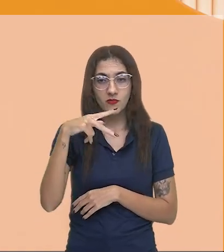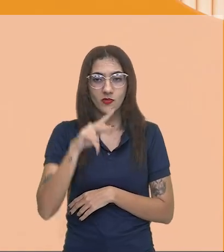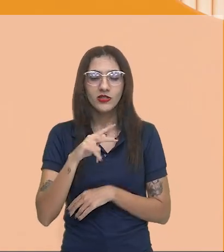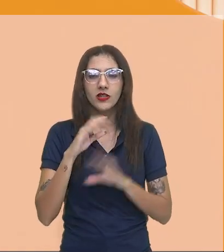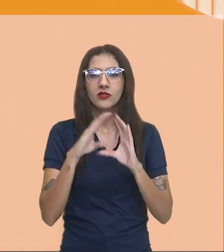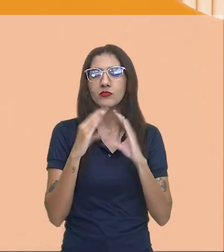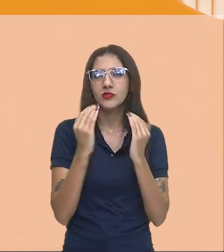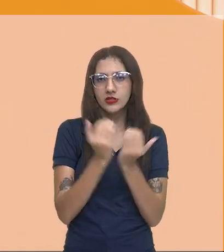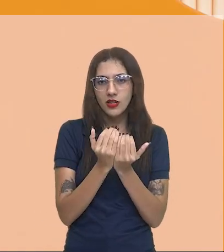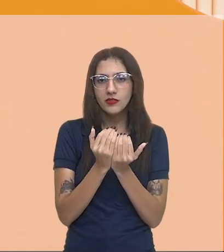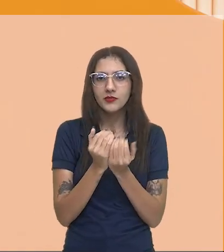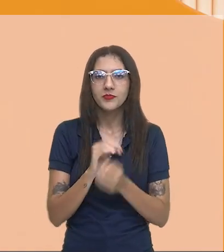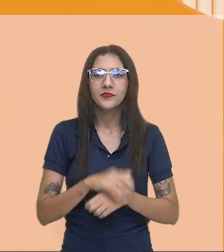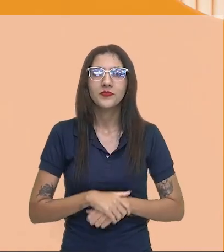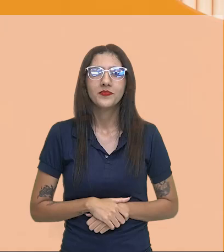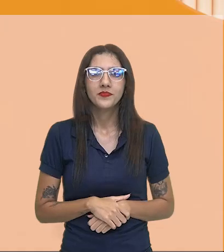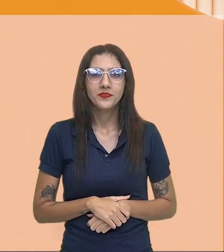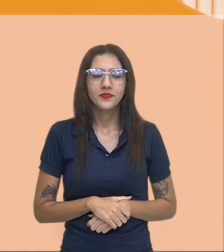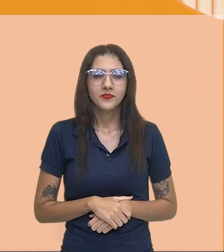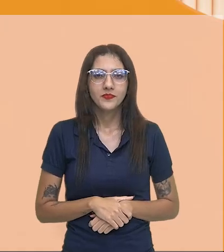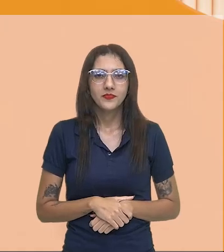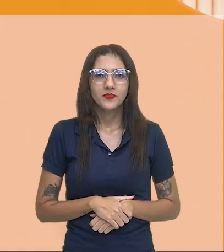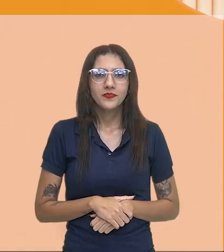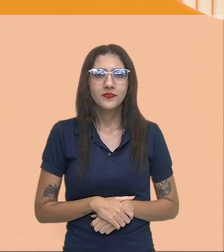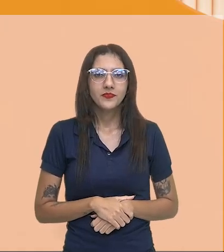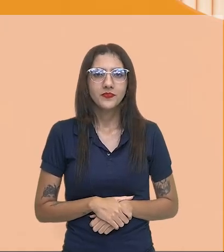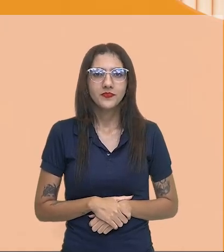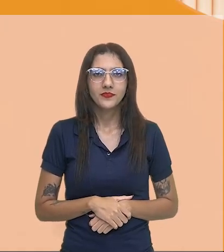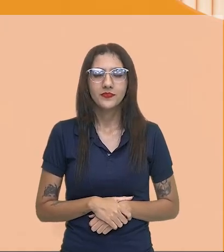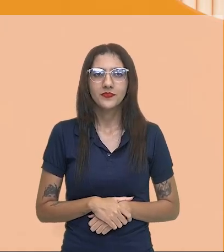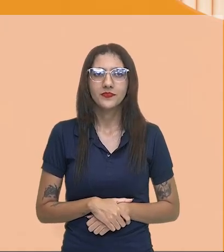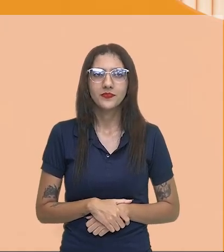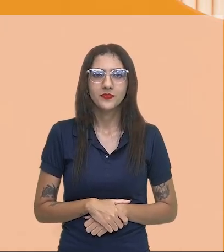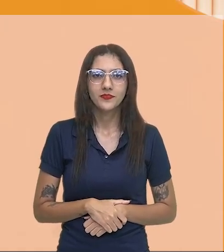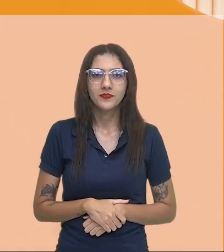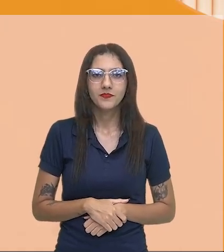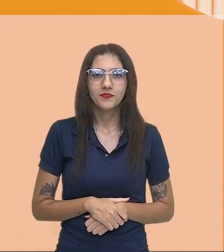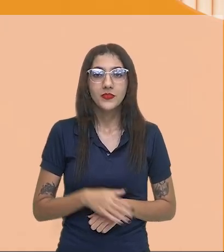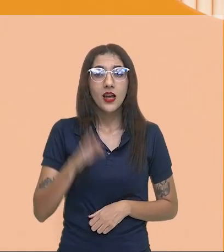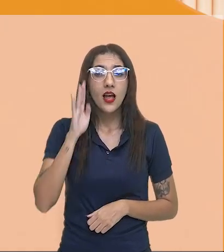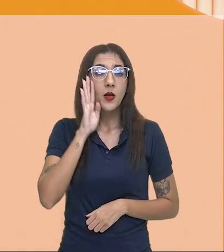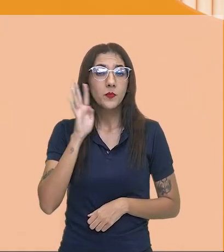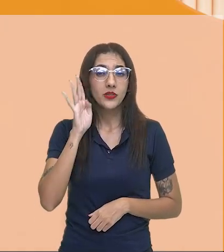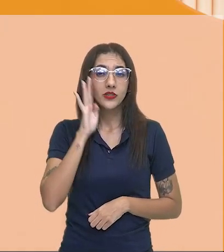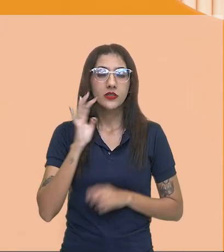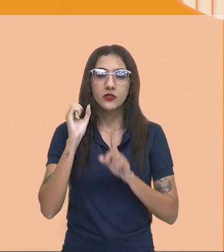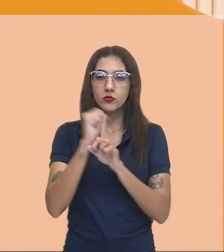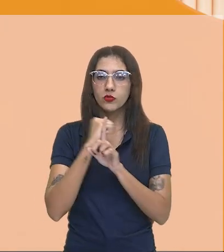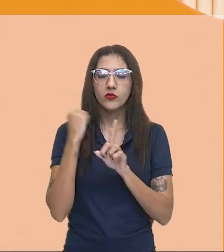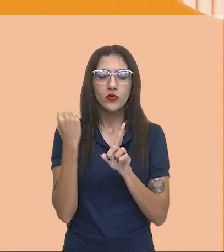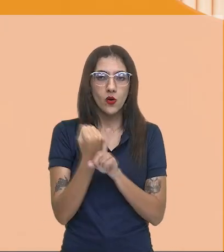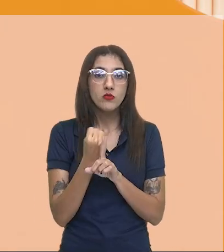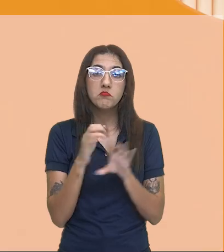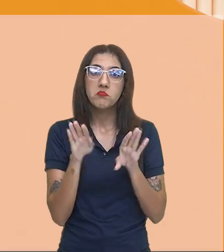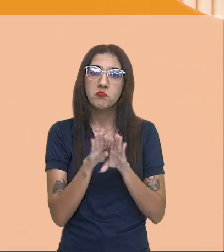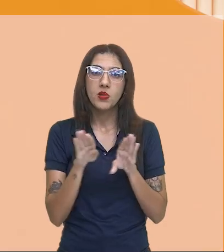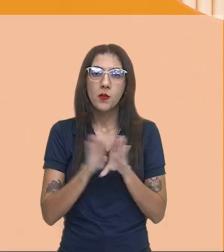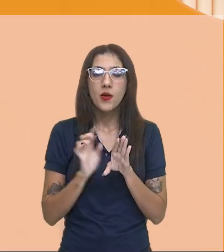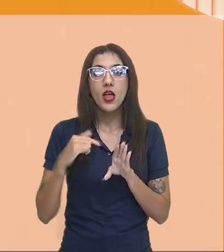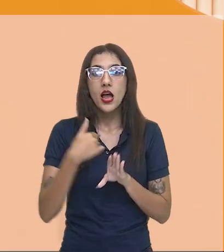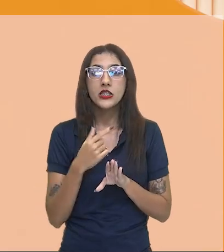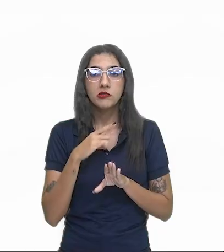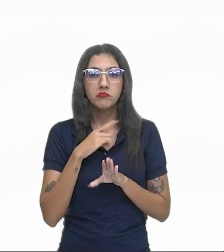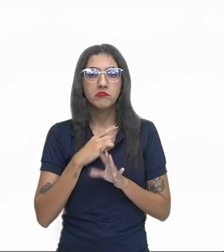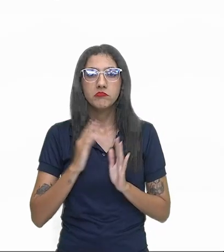sua sociedade. A imaginação sociológica, ela também vai perceber, como nós estamos aqui